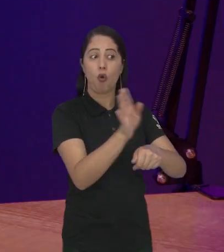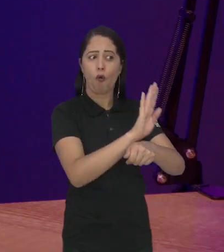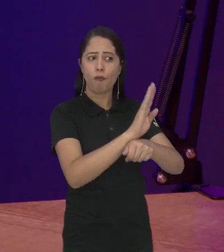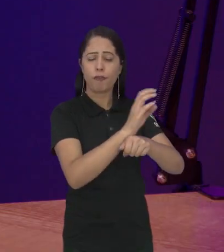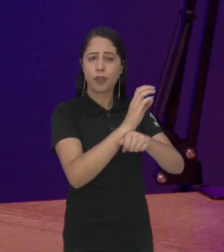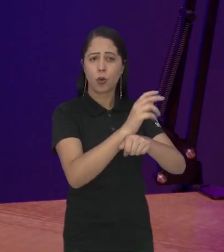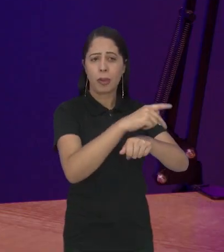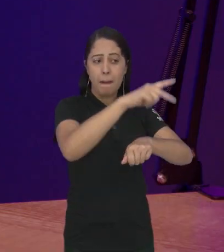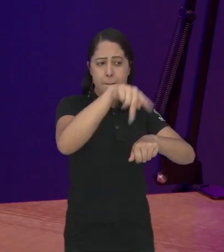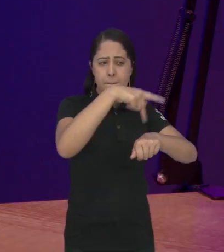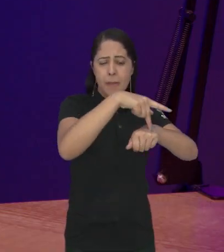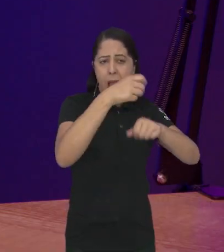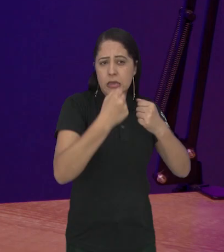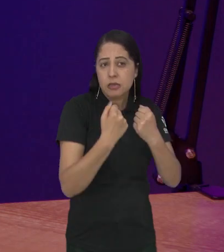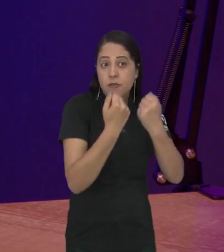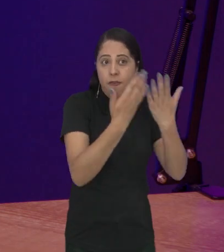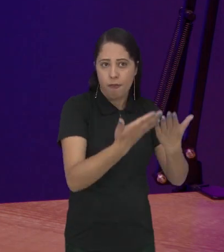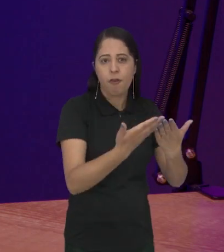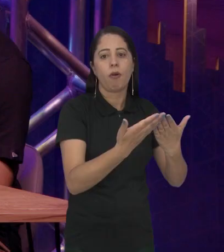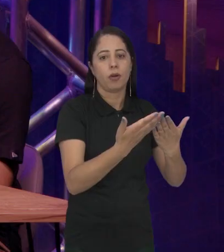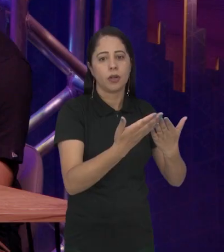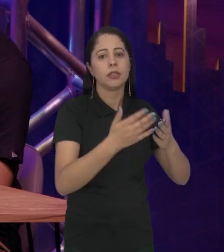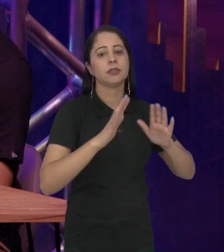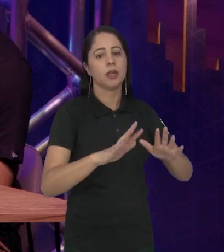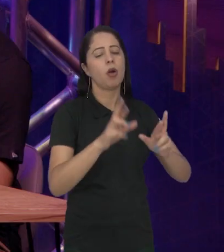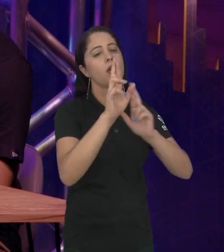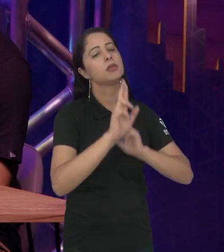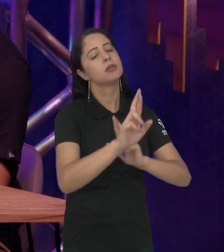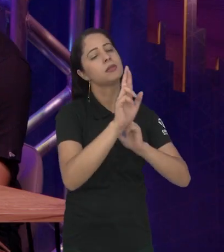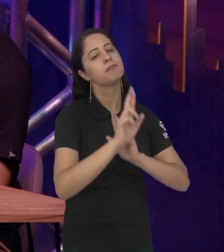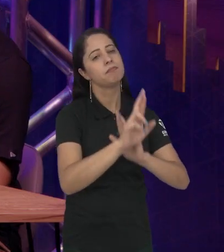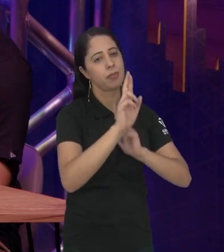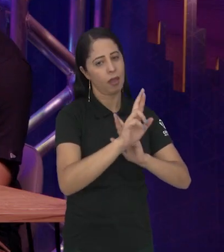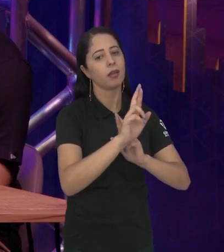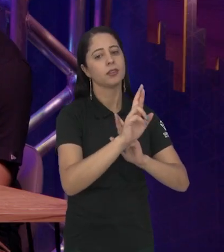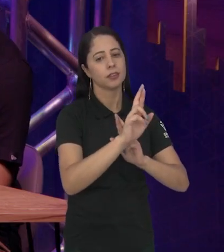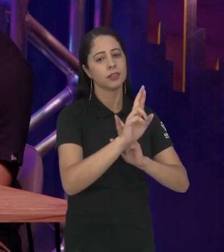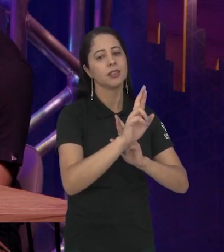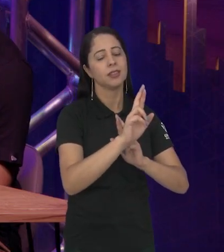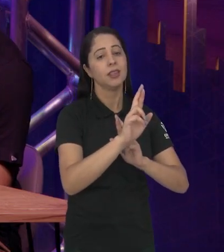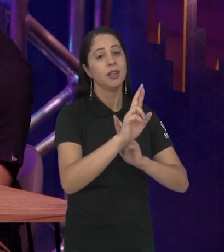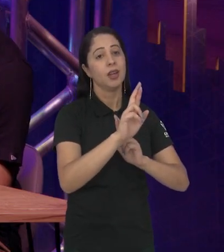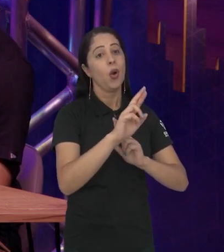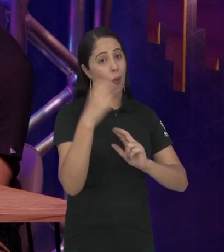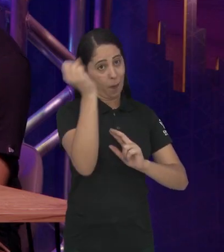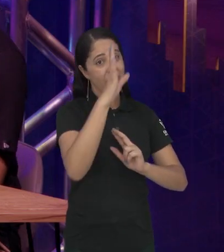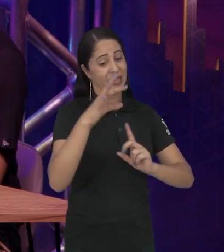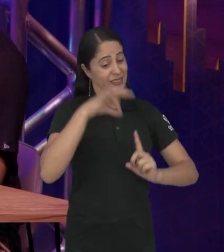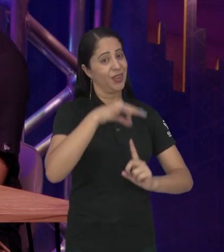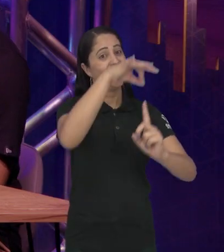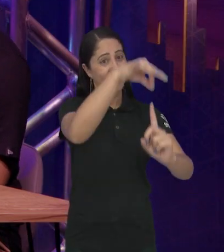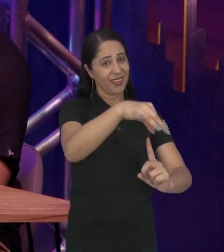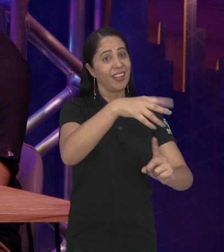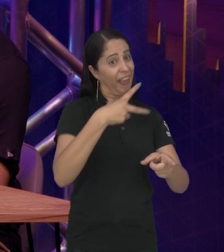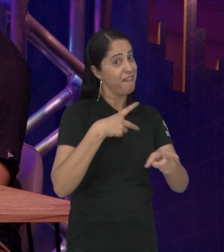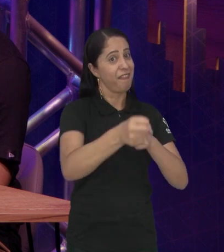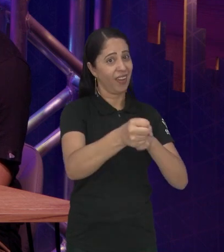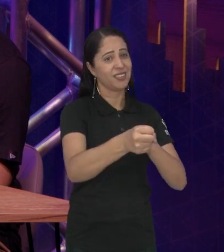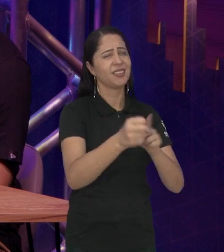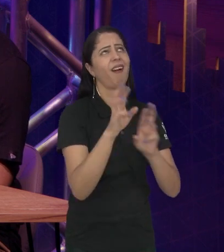estrangeiros chegarem lá. Então, realmente, a gente espera, né, que o Brasil seja indicado, né, futuramente e que